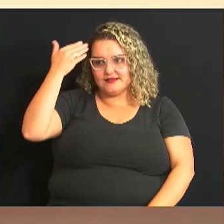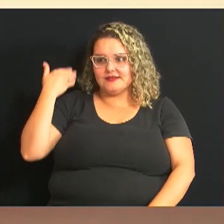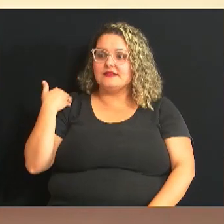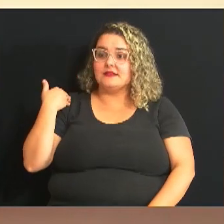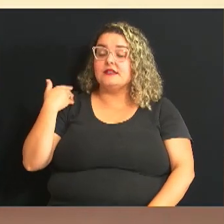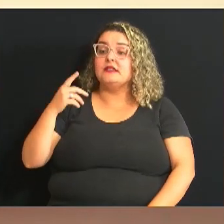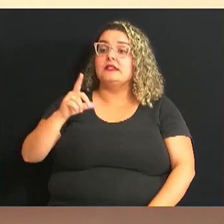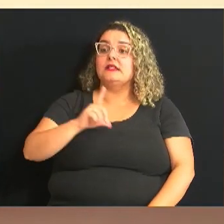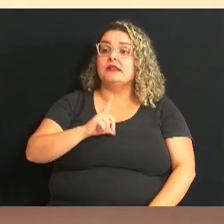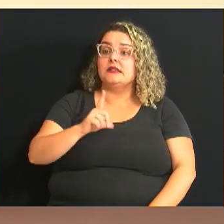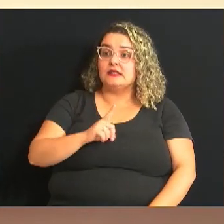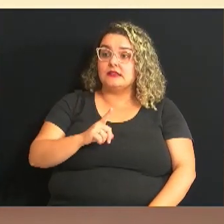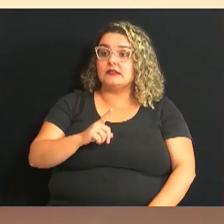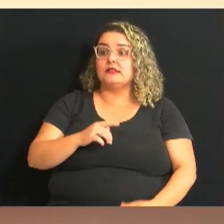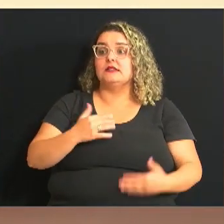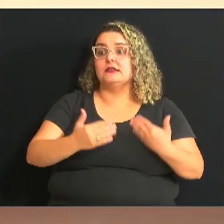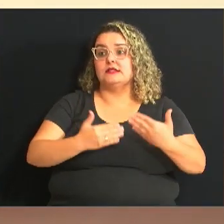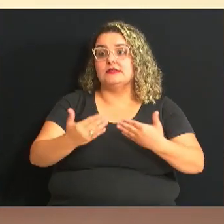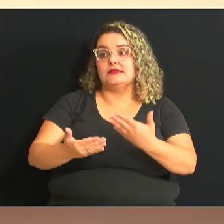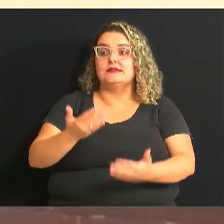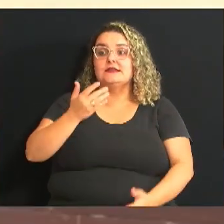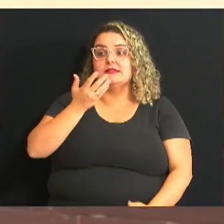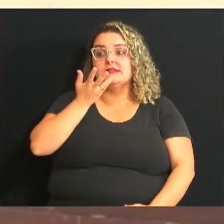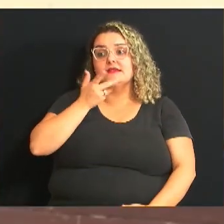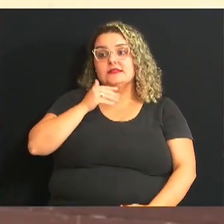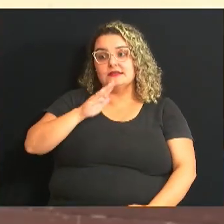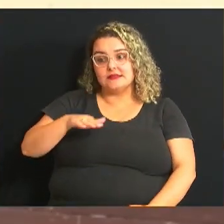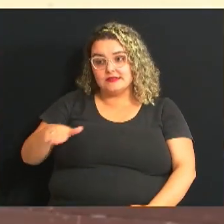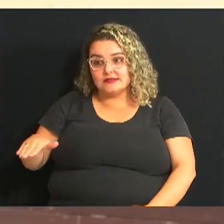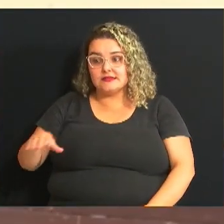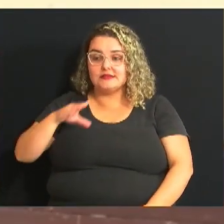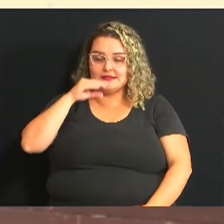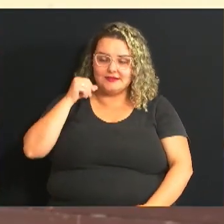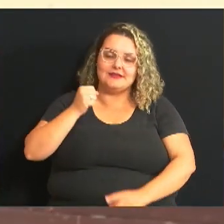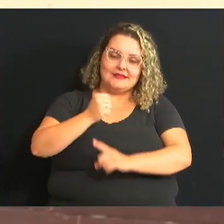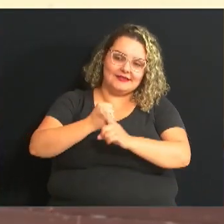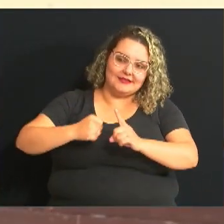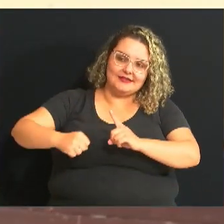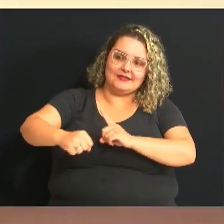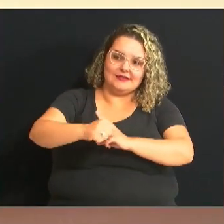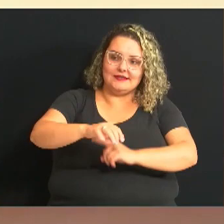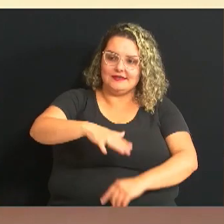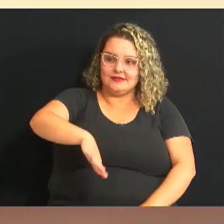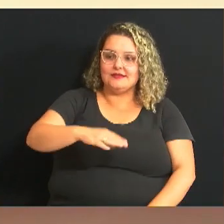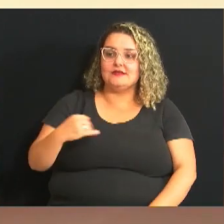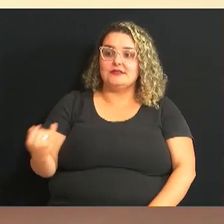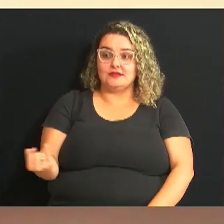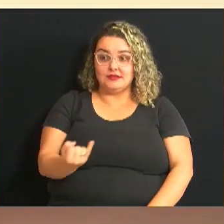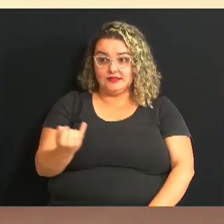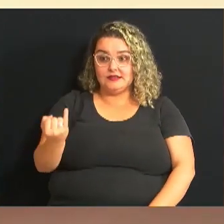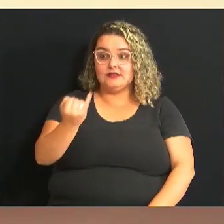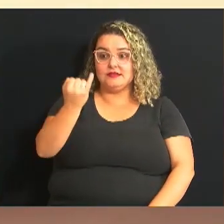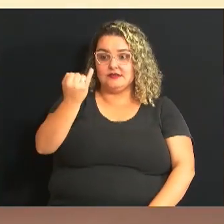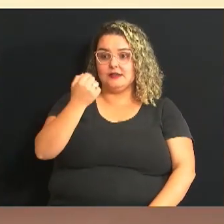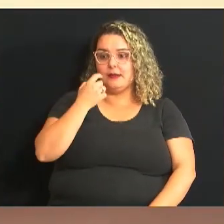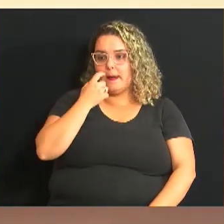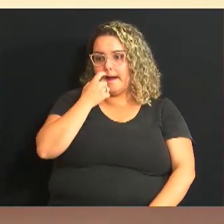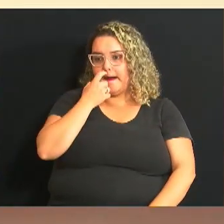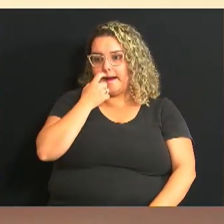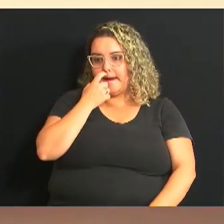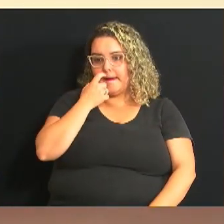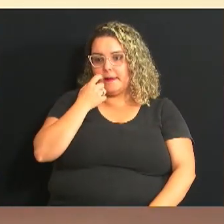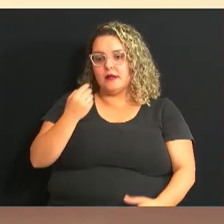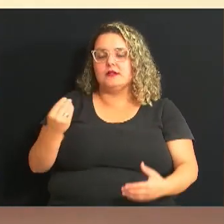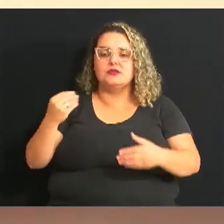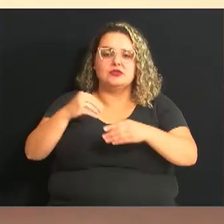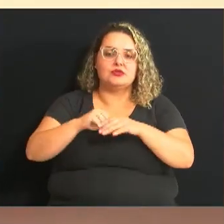tem nessas causas da questão social como algo de suma importância dentro até de toda a sua